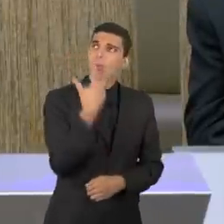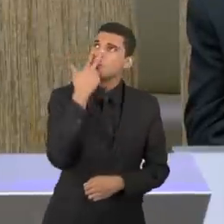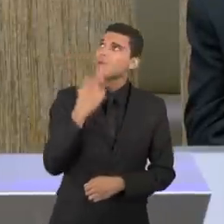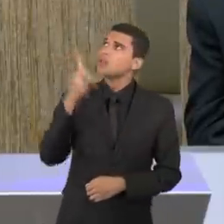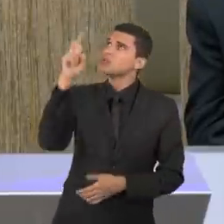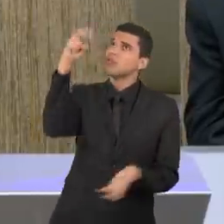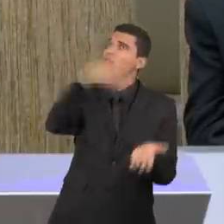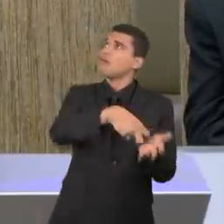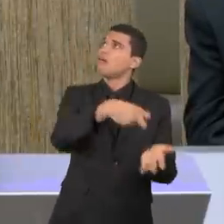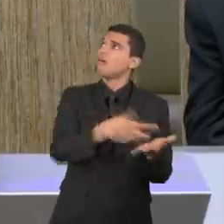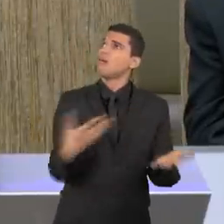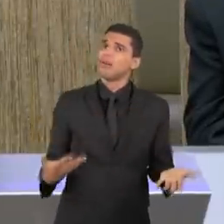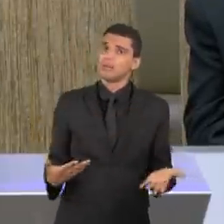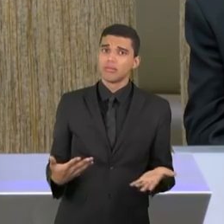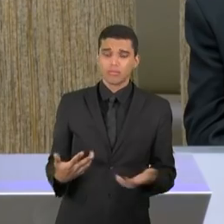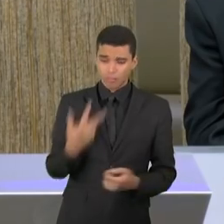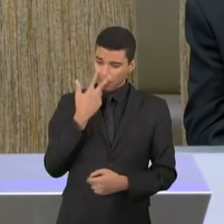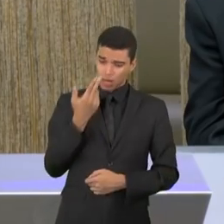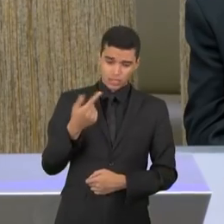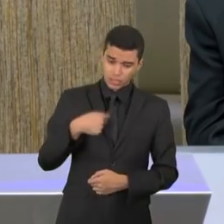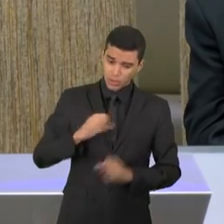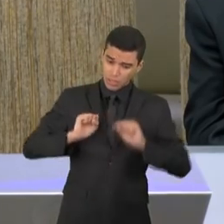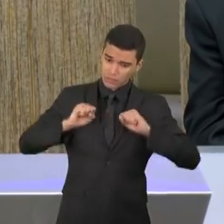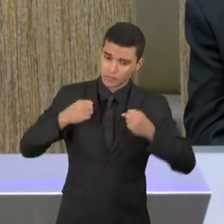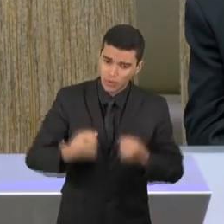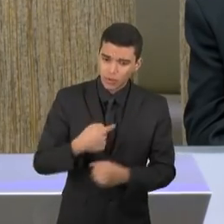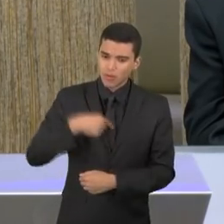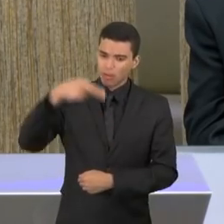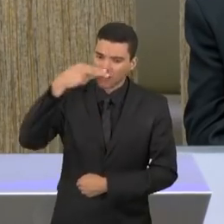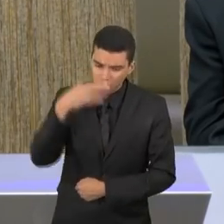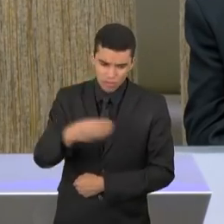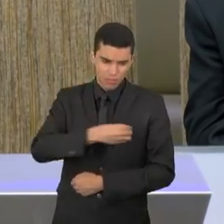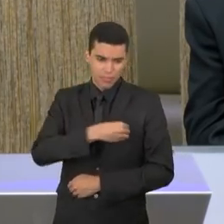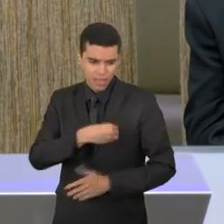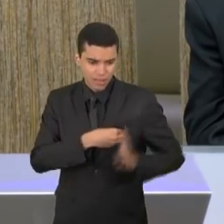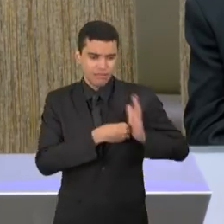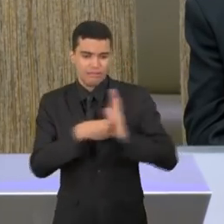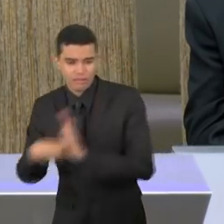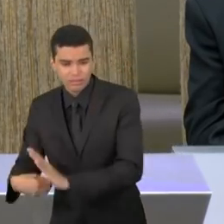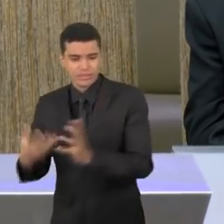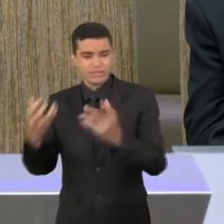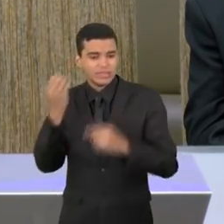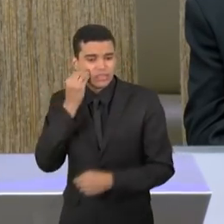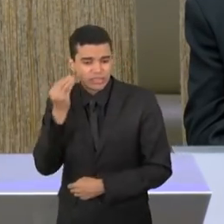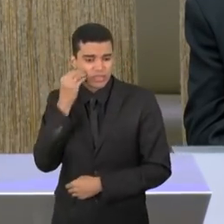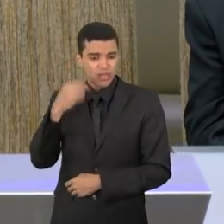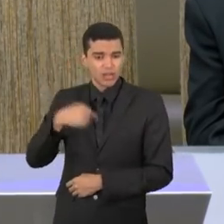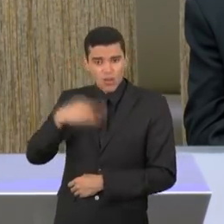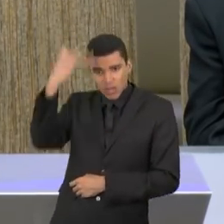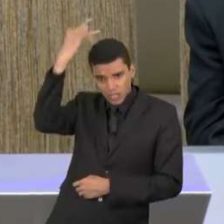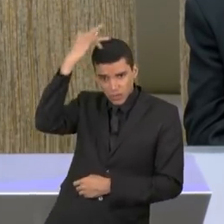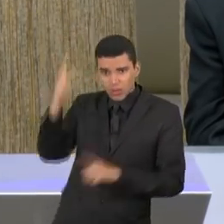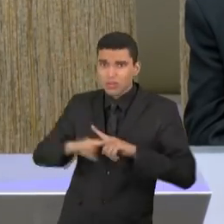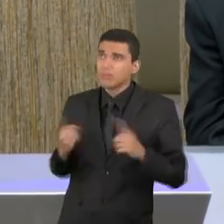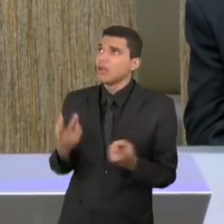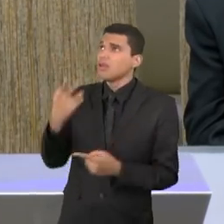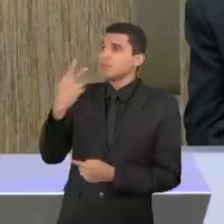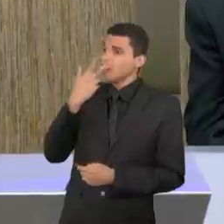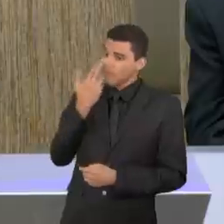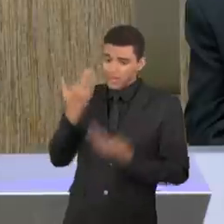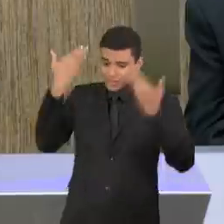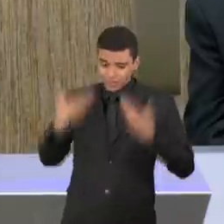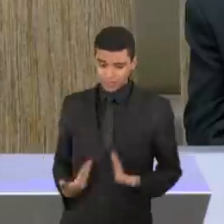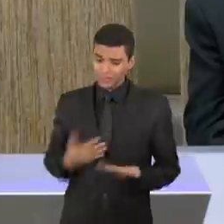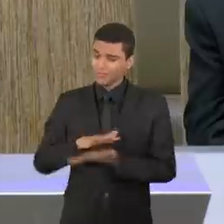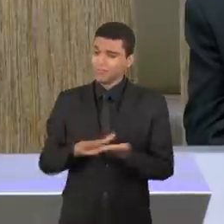estou lavando a minha mão na inocência, de balde eu estou me purificando. Ele disse: quando